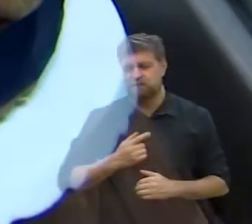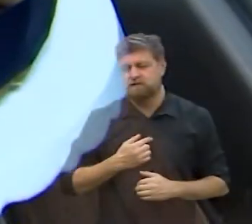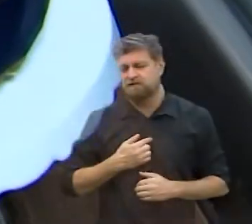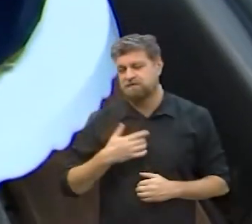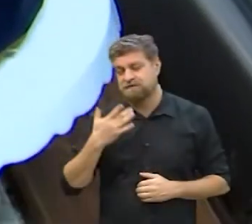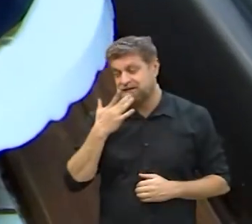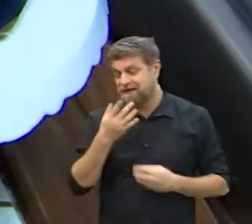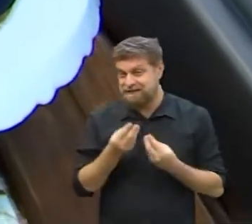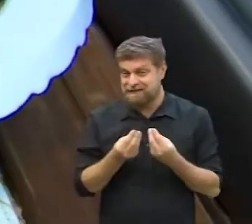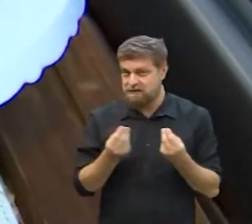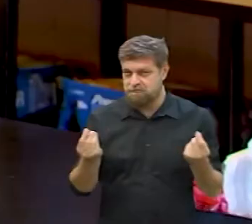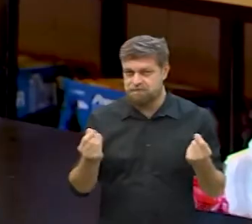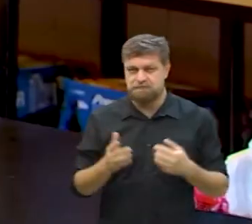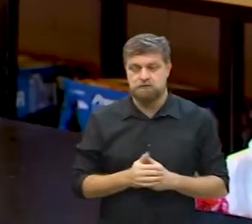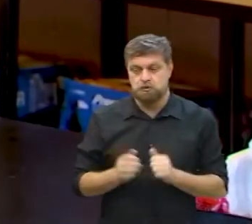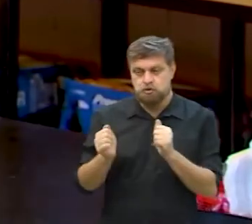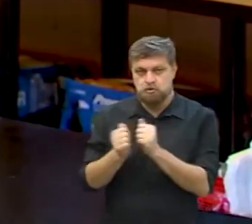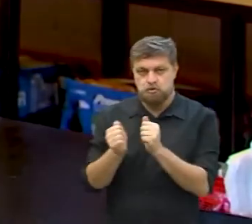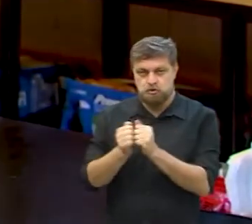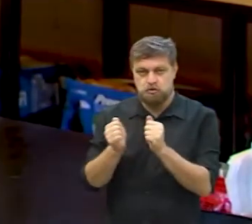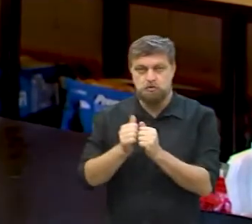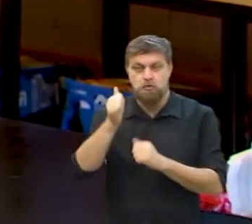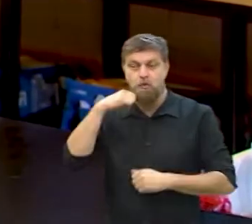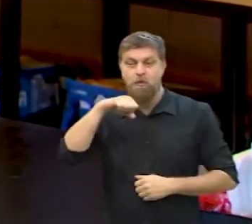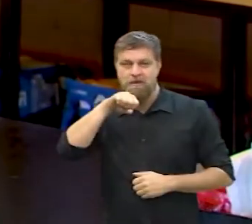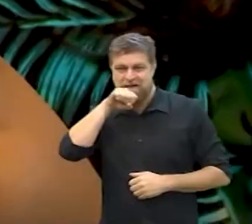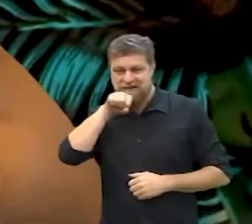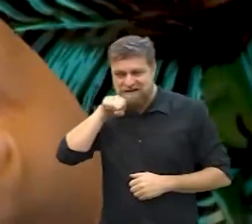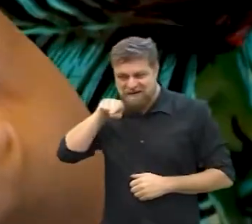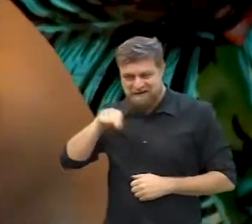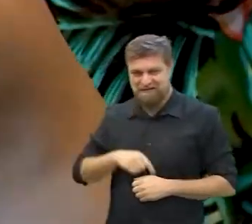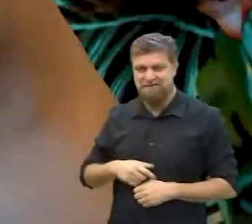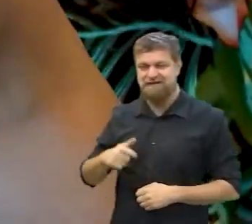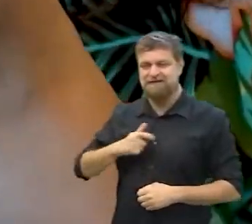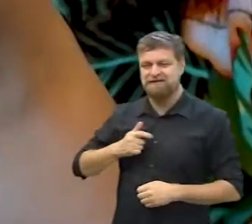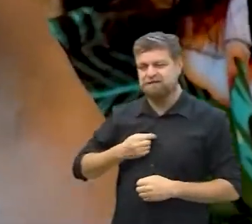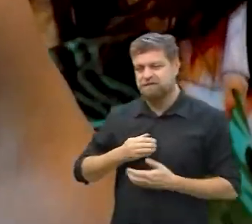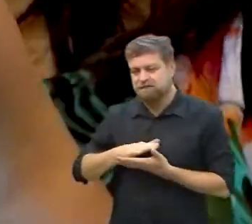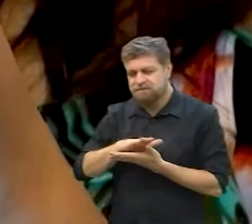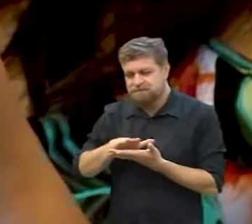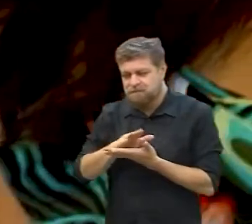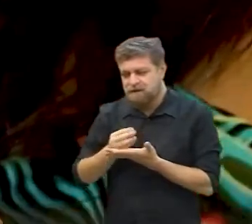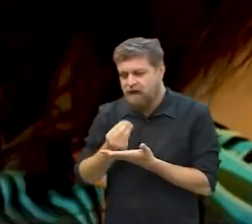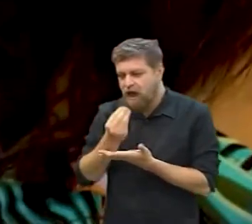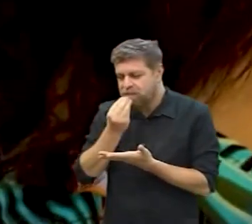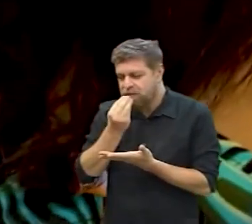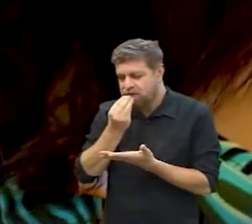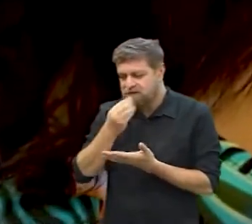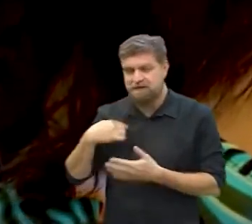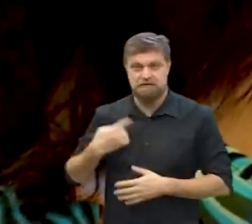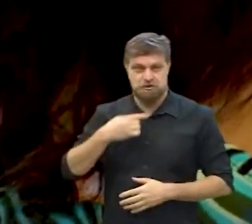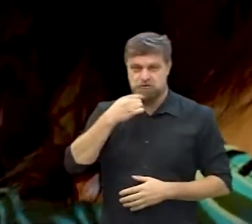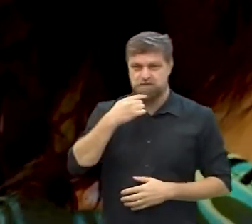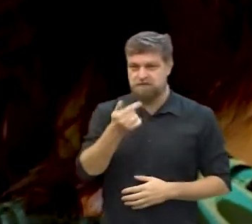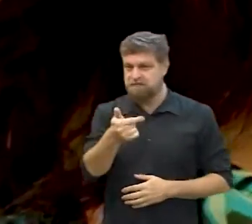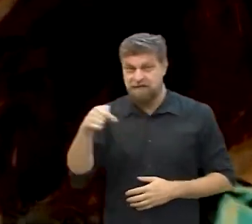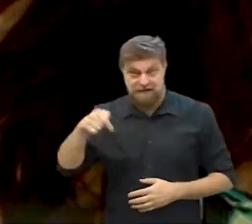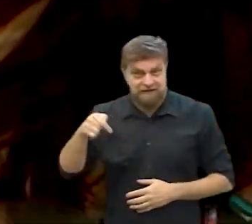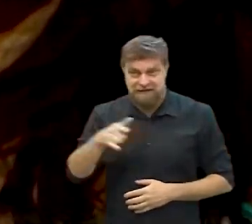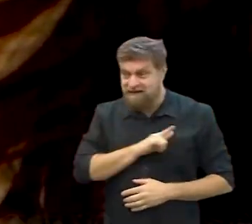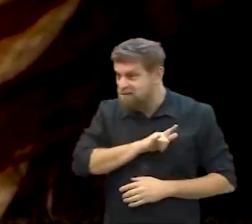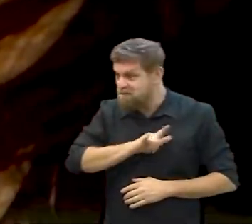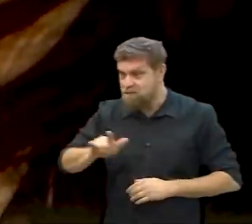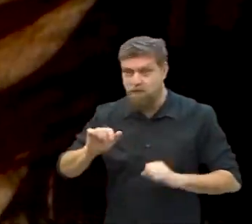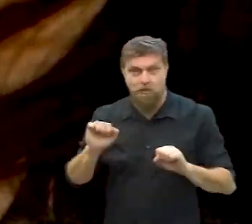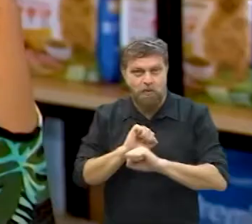E tem cada doce. Para acompanhar a mamãe no café, o Duque saboreou um belo beijinho. E a gente nem fica na